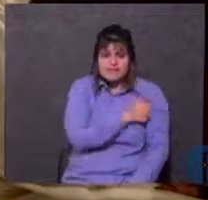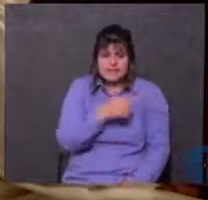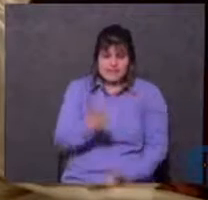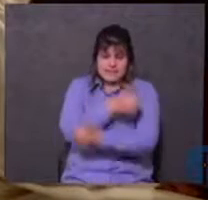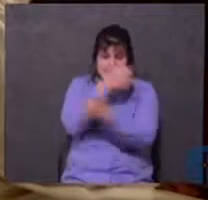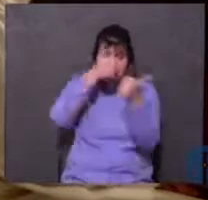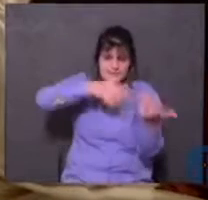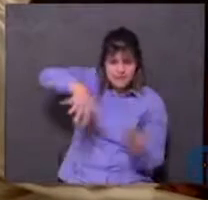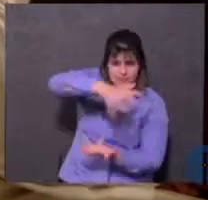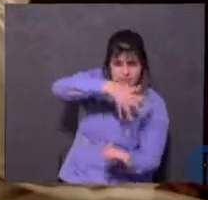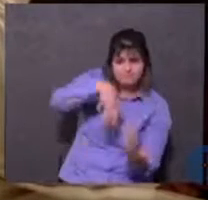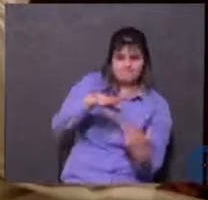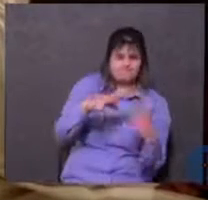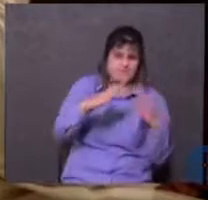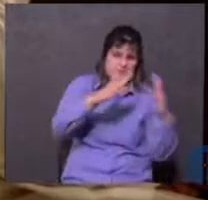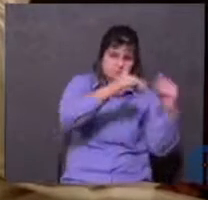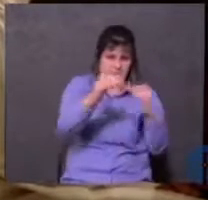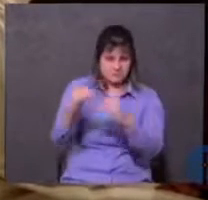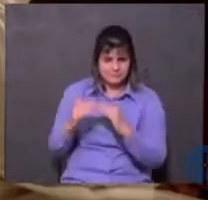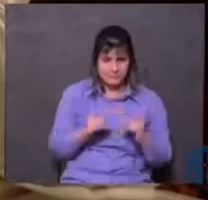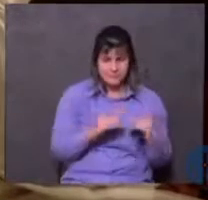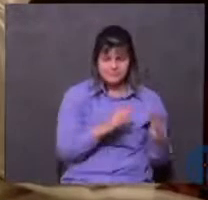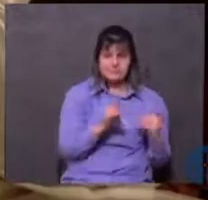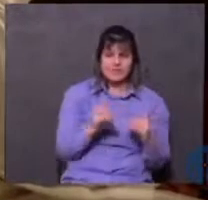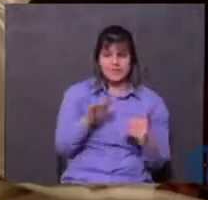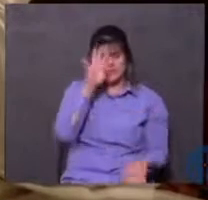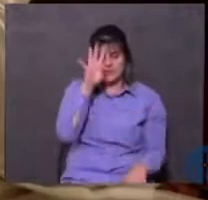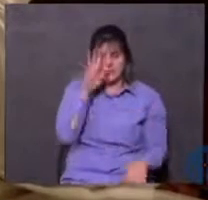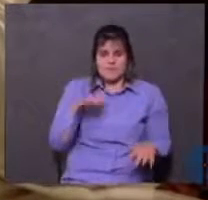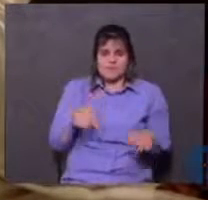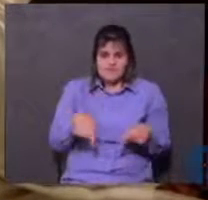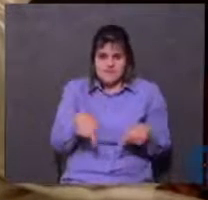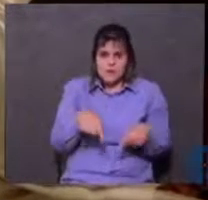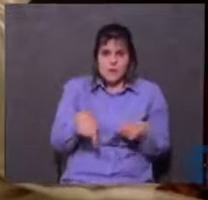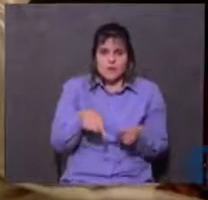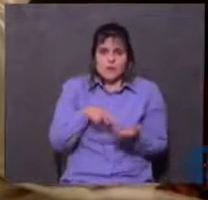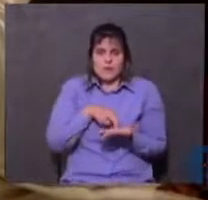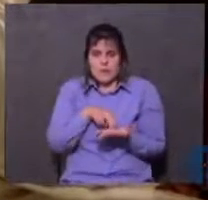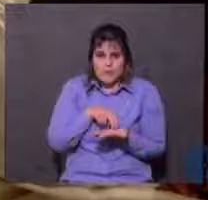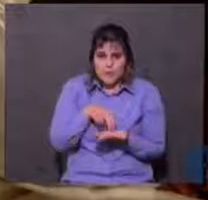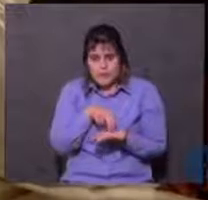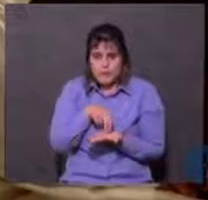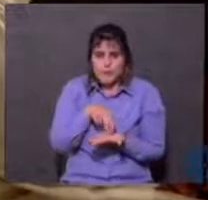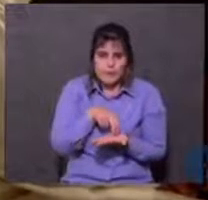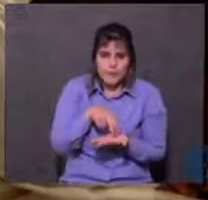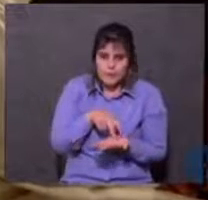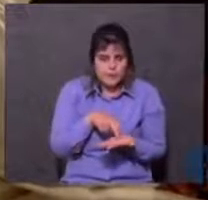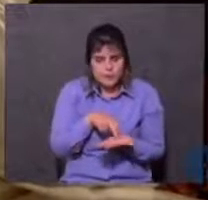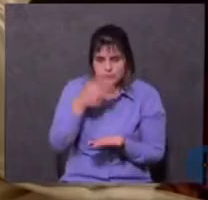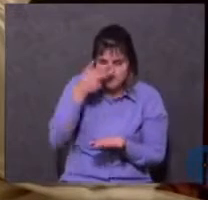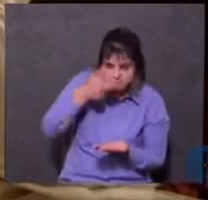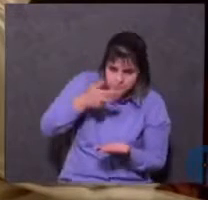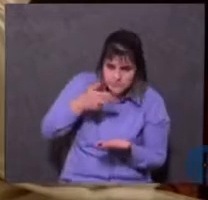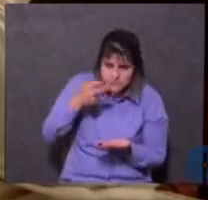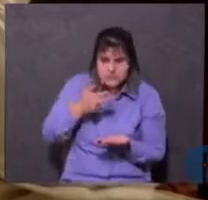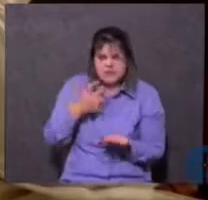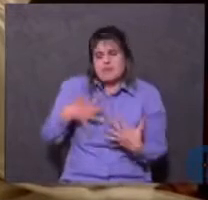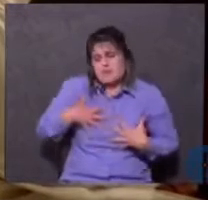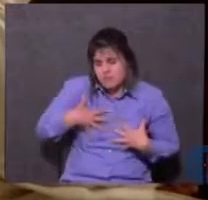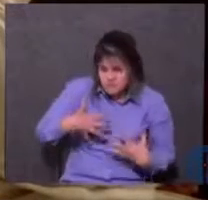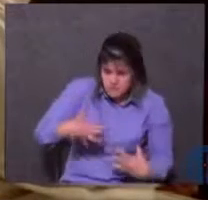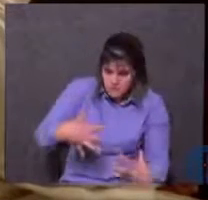em ruínas e meio trêmulo, com andar vacilante, acabrunhado de dor e